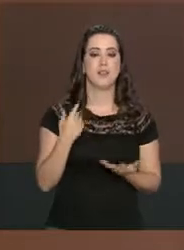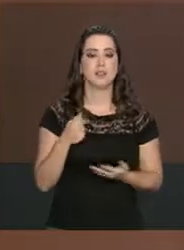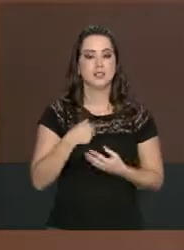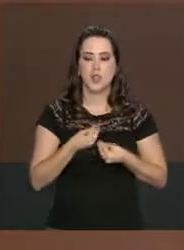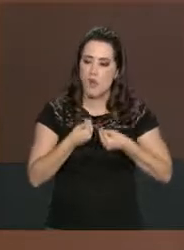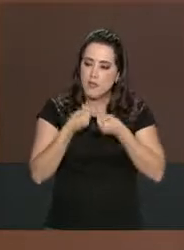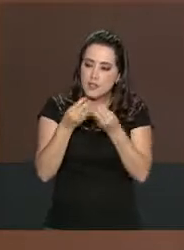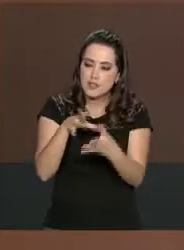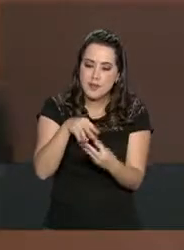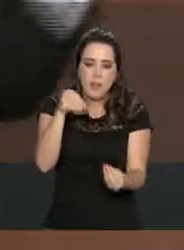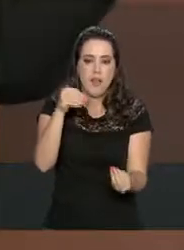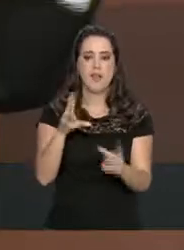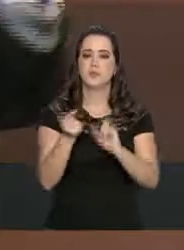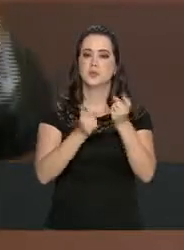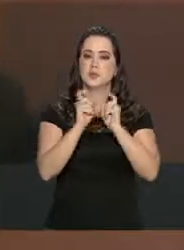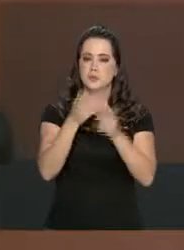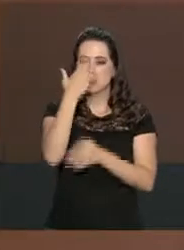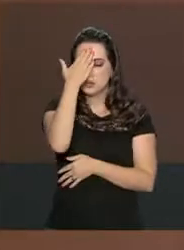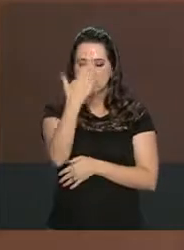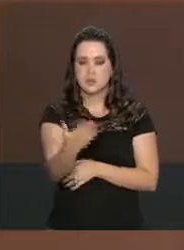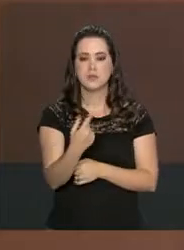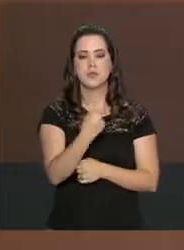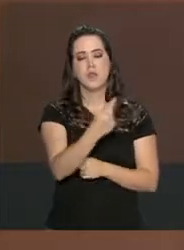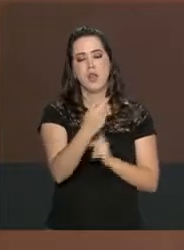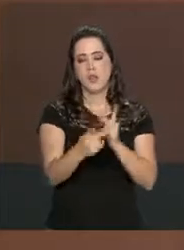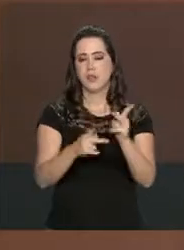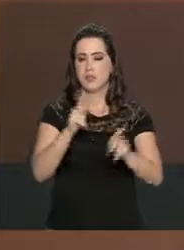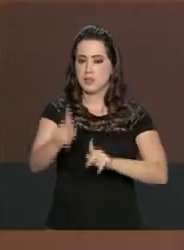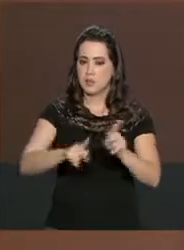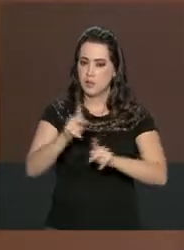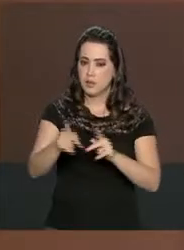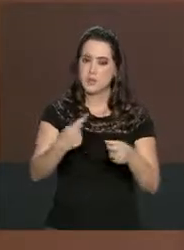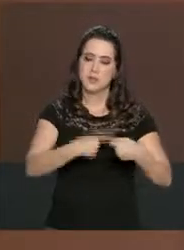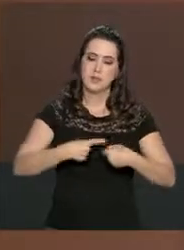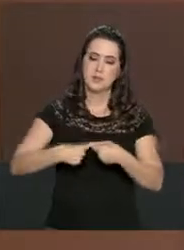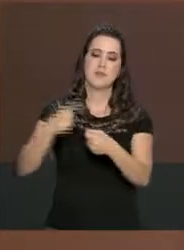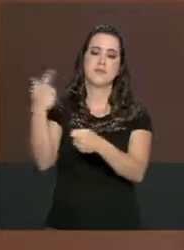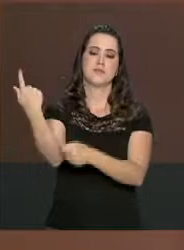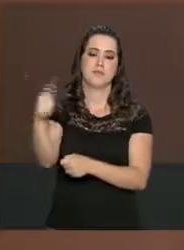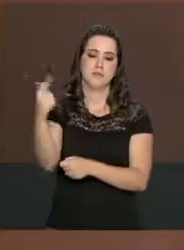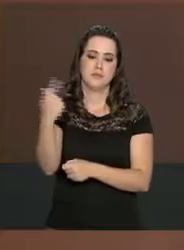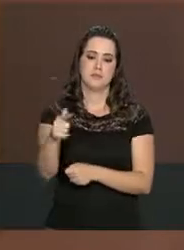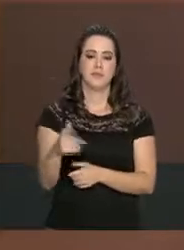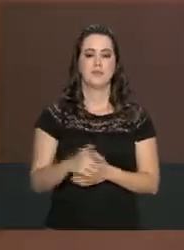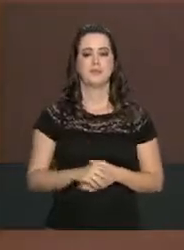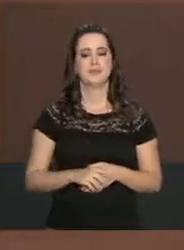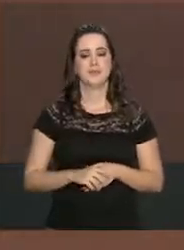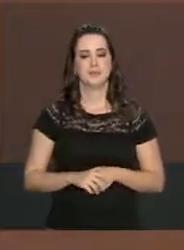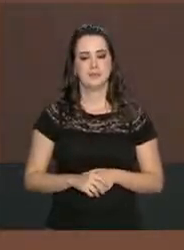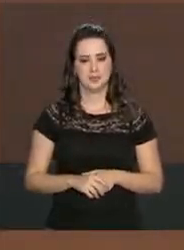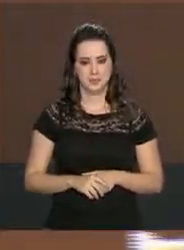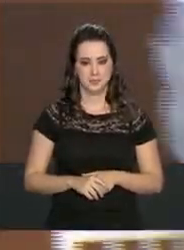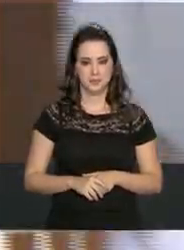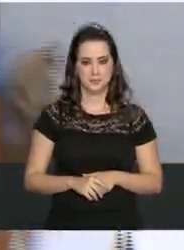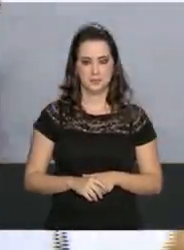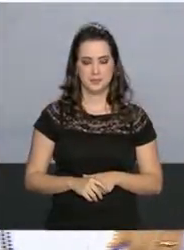minha alma na administração e agradeço ao povo de Aparecida, de Goiânia e de Goiás.